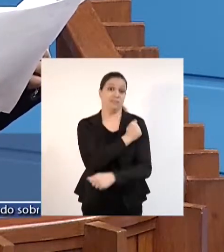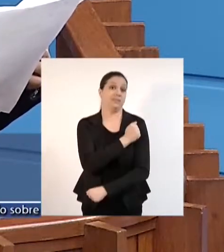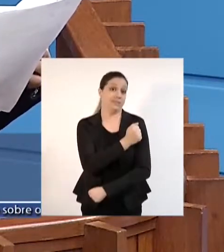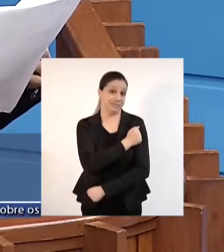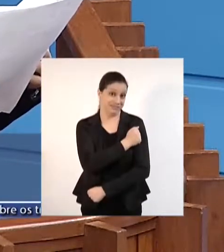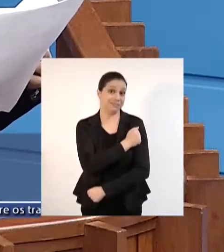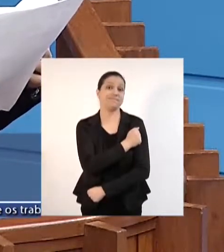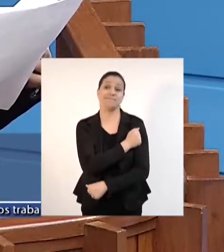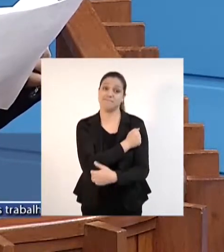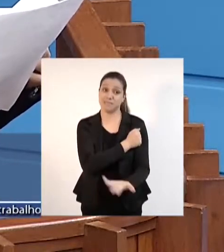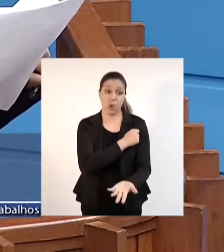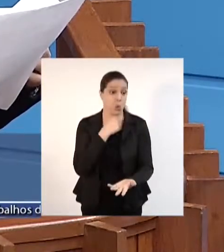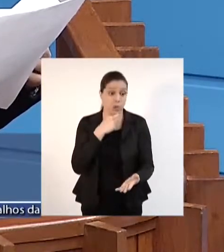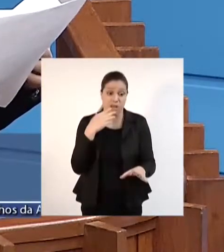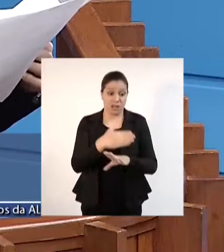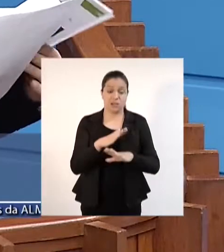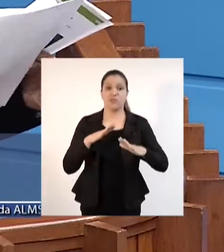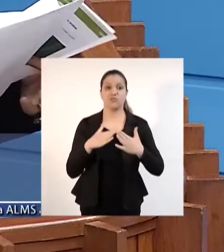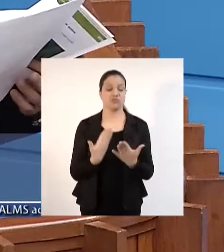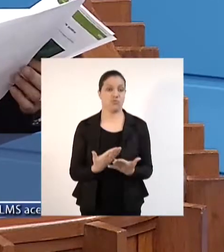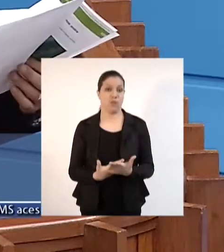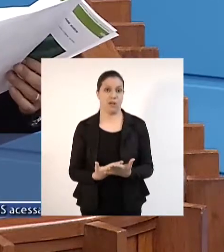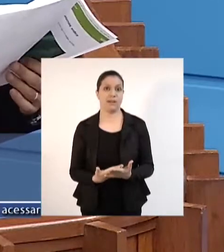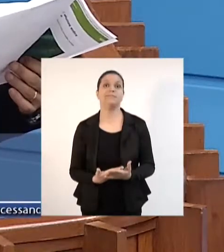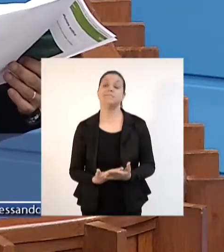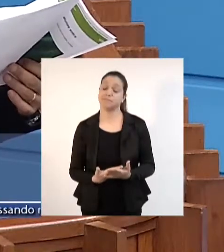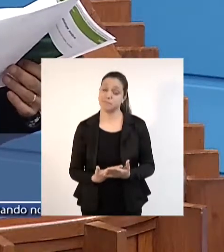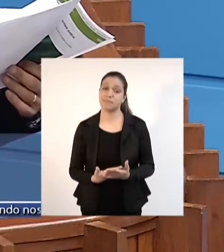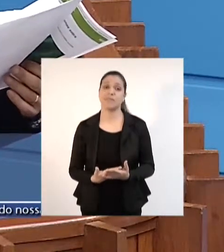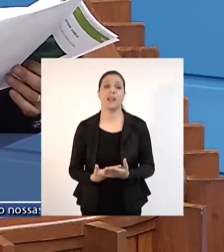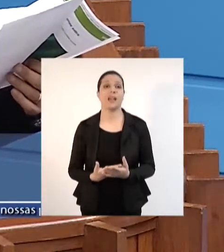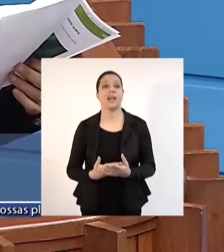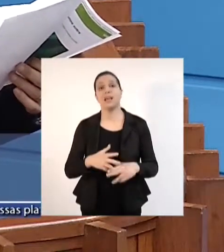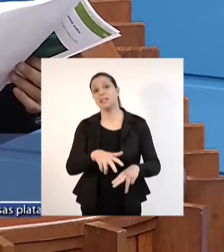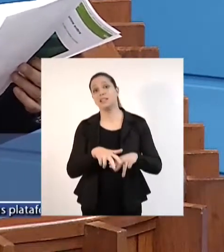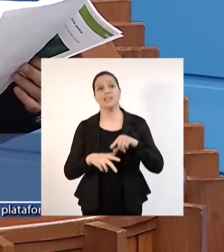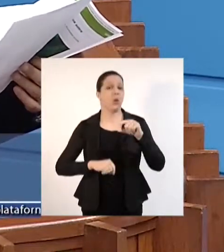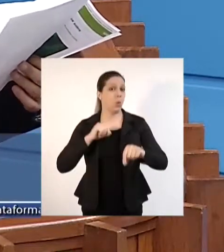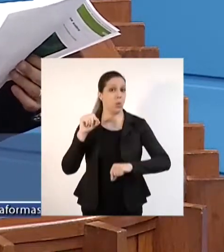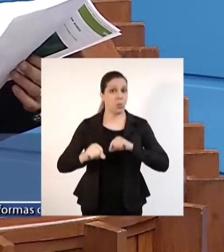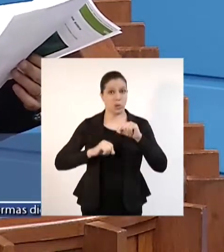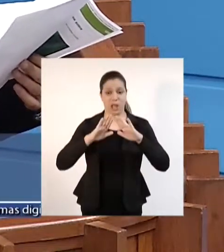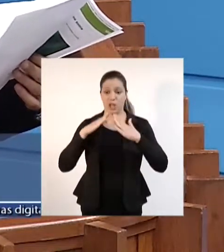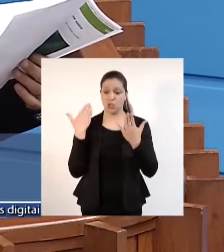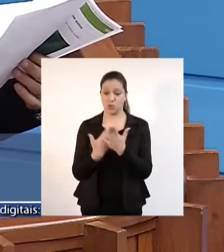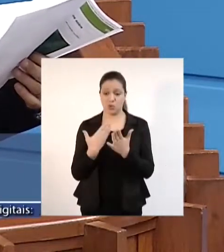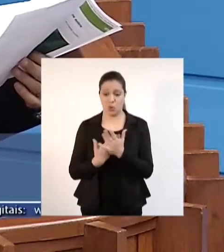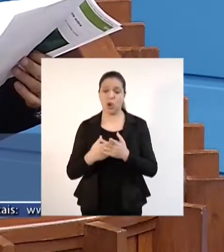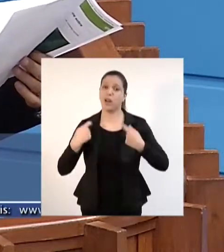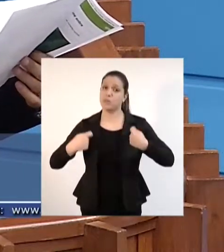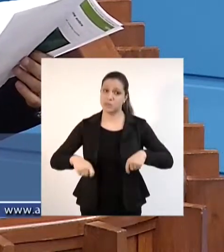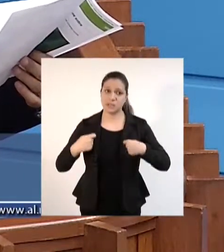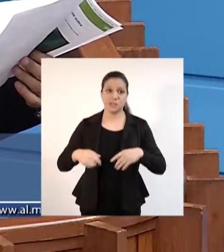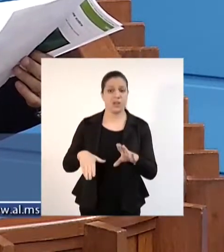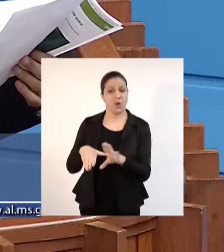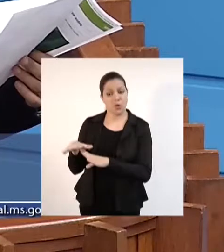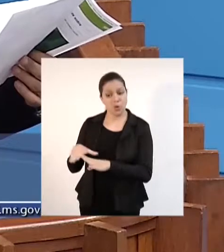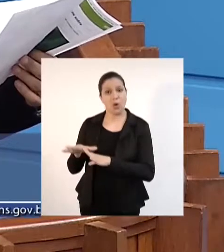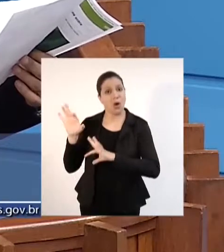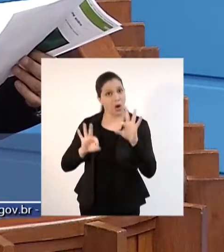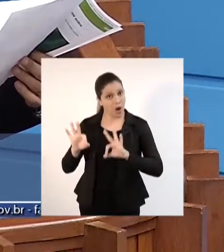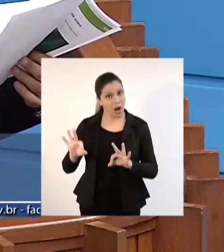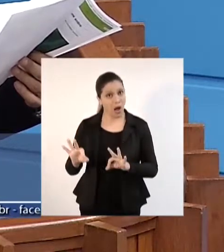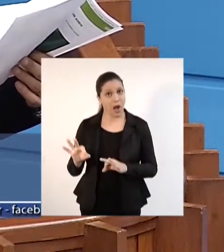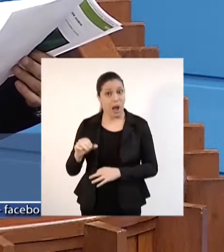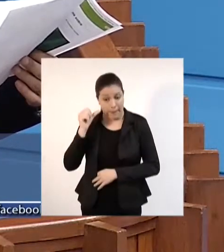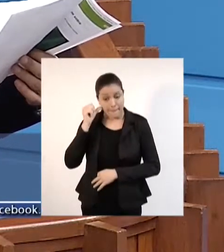sobre o diálogo com os responsáveis pela escola mostra despreparo e falta de empatia. Eu fui na escola e falei que o meu filho estava com